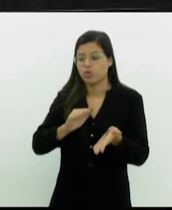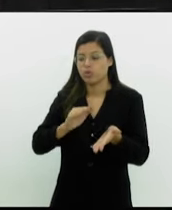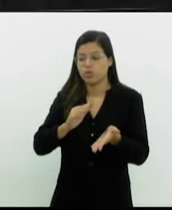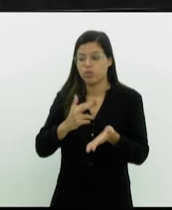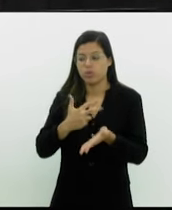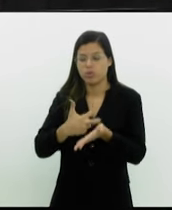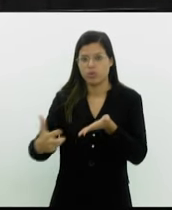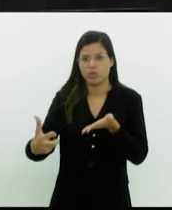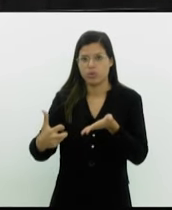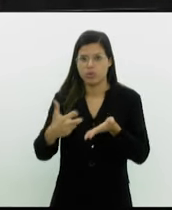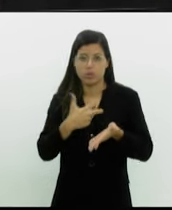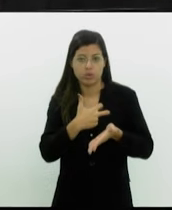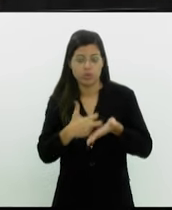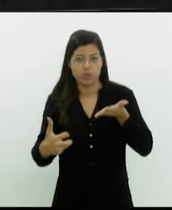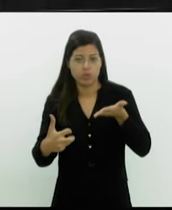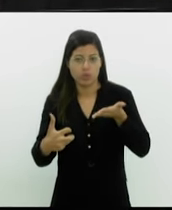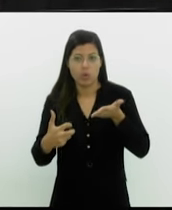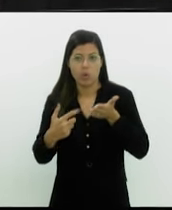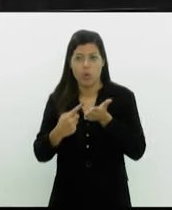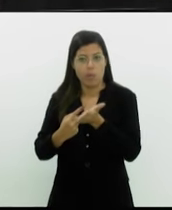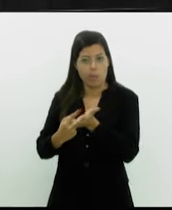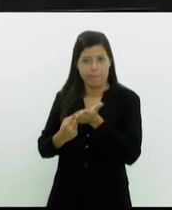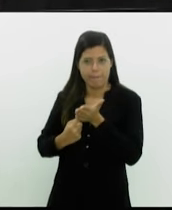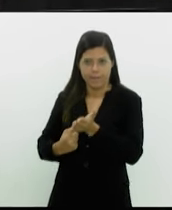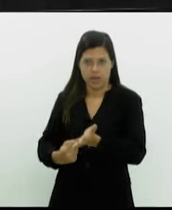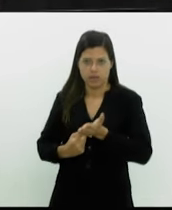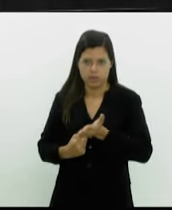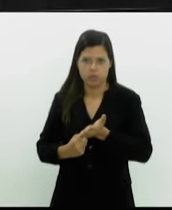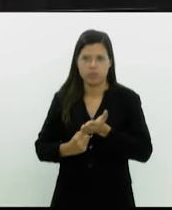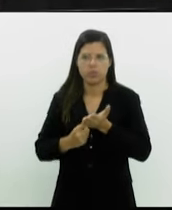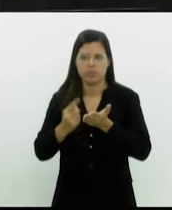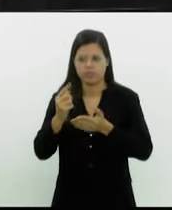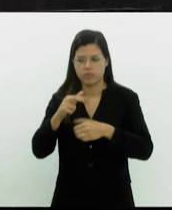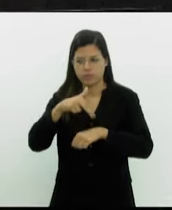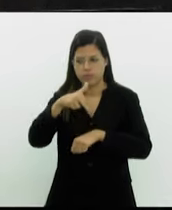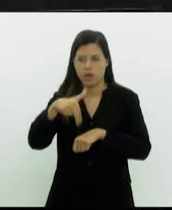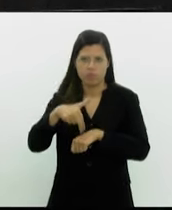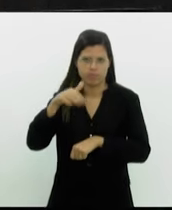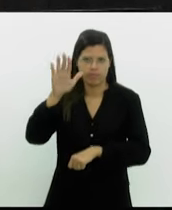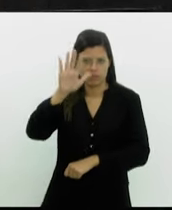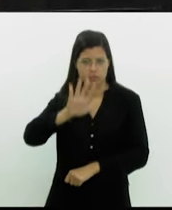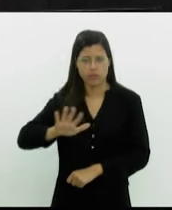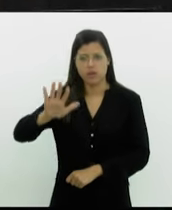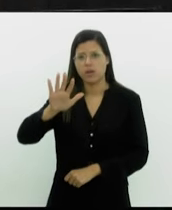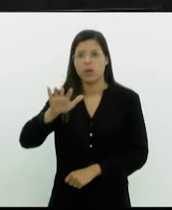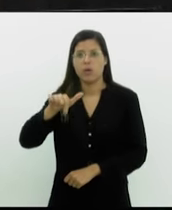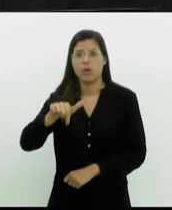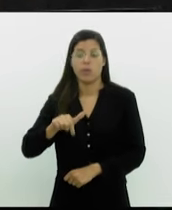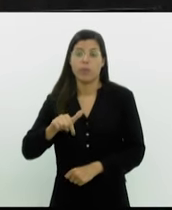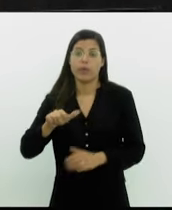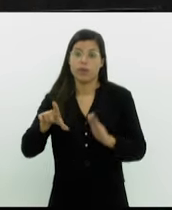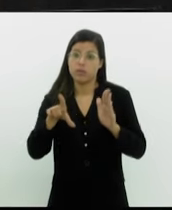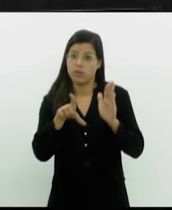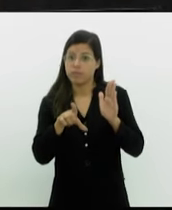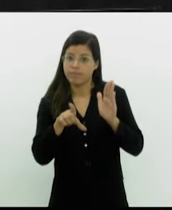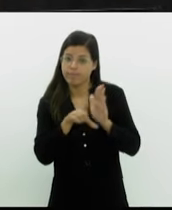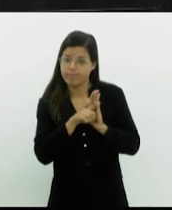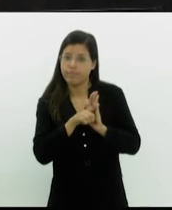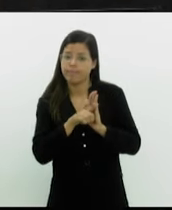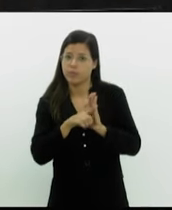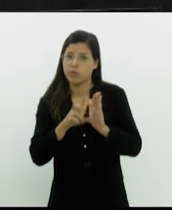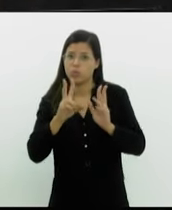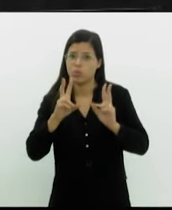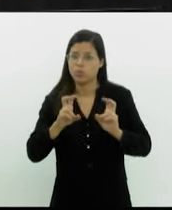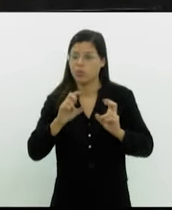o Pacto Federativo e legislou sobre ICMS, reduzindo as